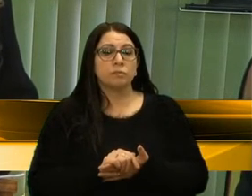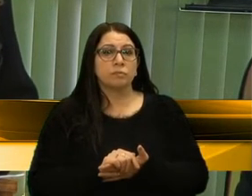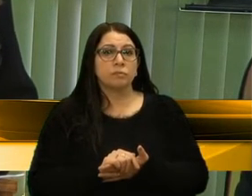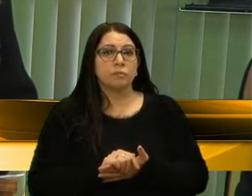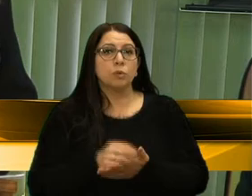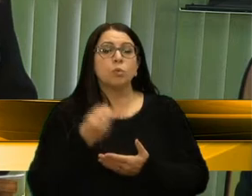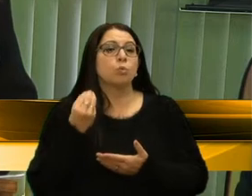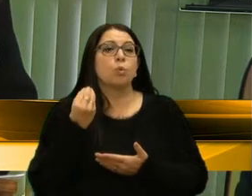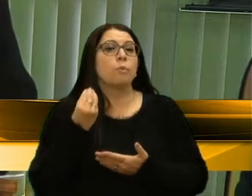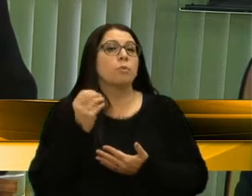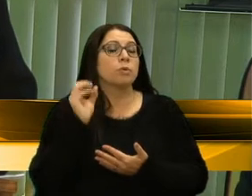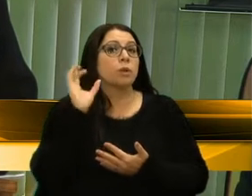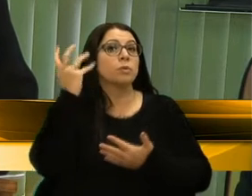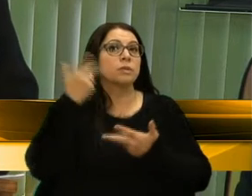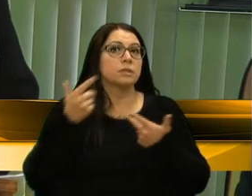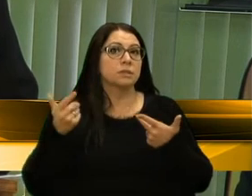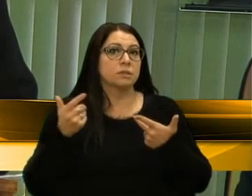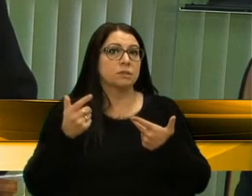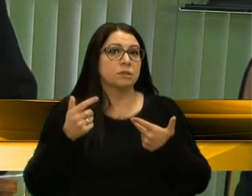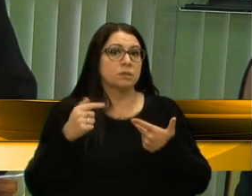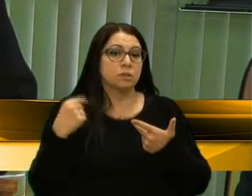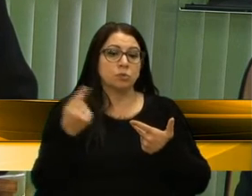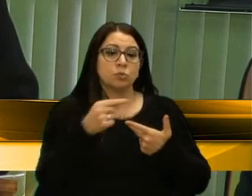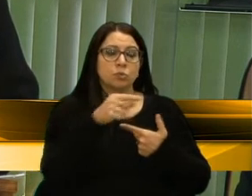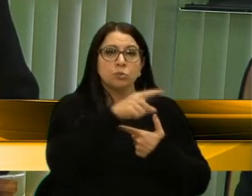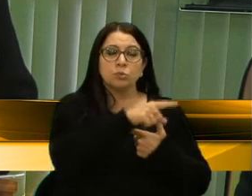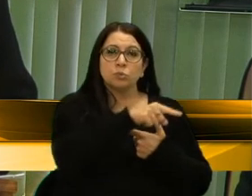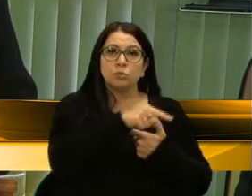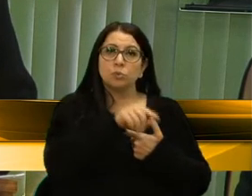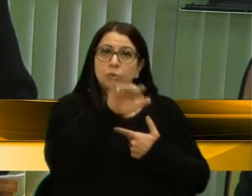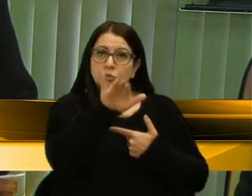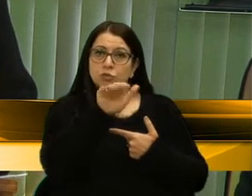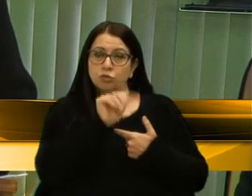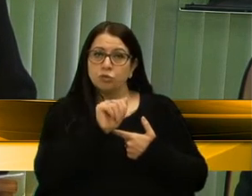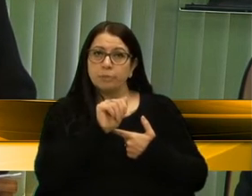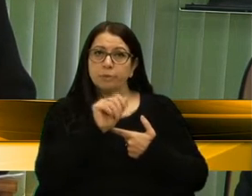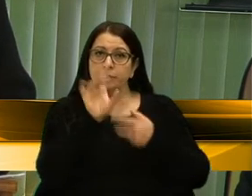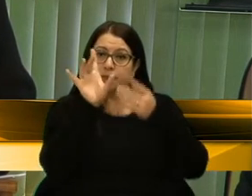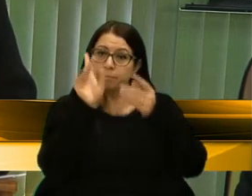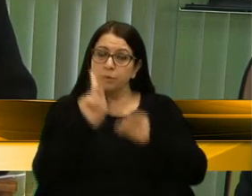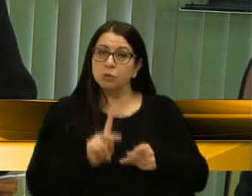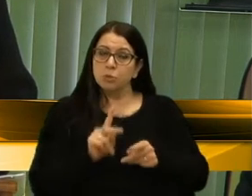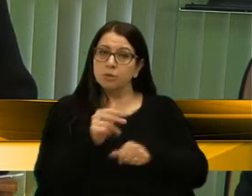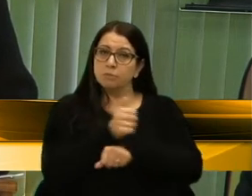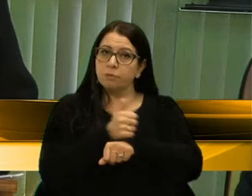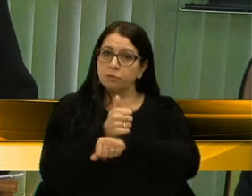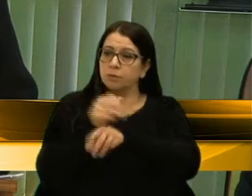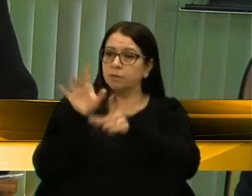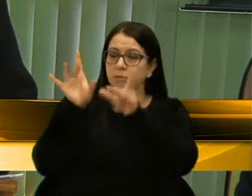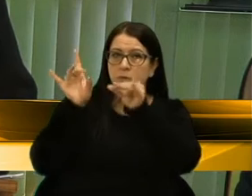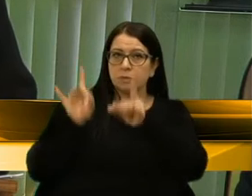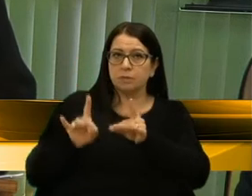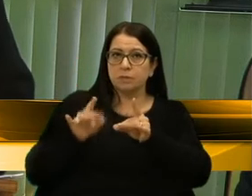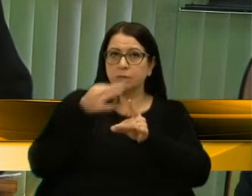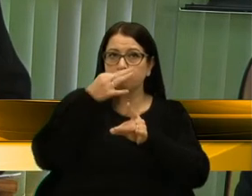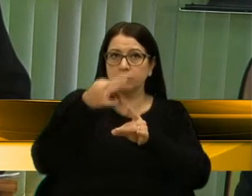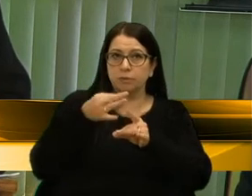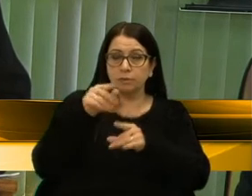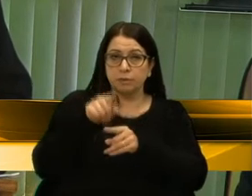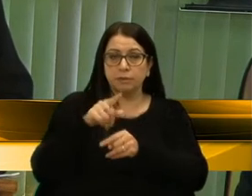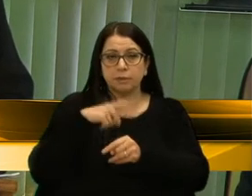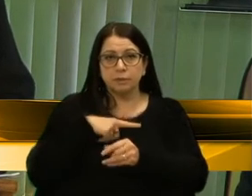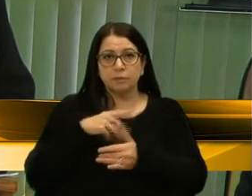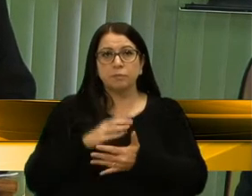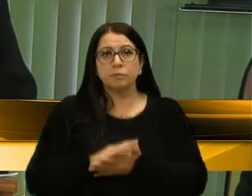Como que acontece? As partes acionam, né, os especialistas, e eles se posicionam. Eles